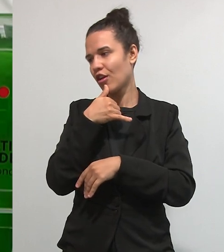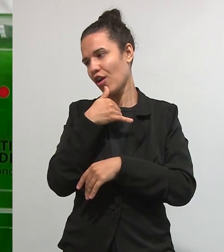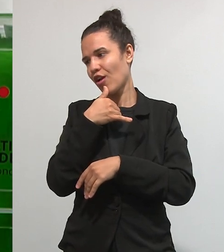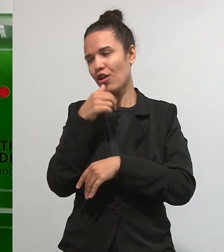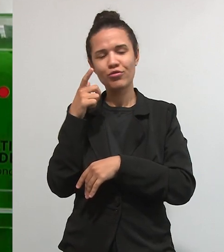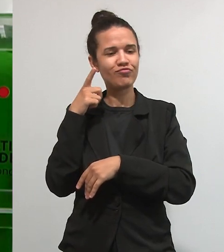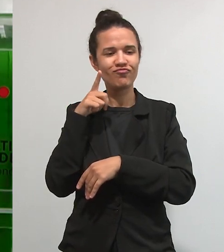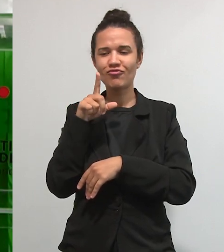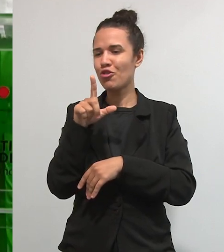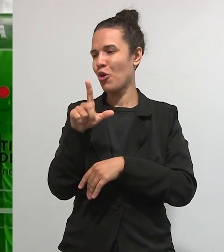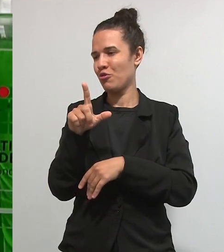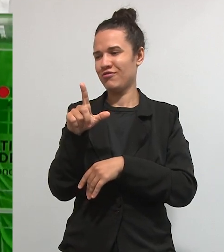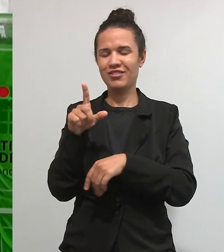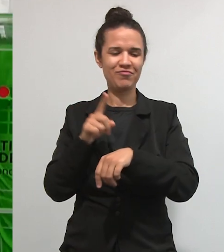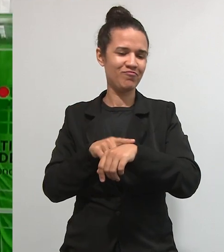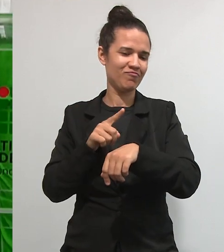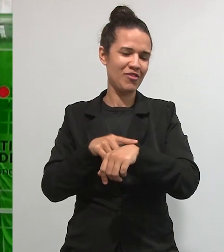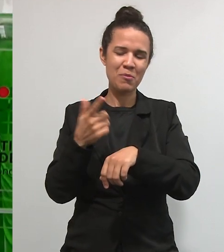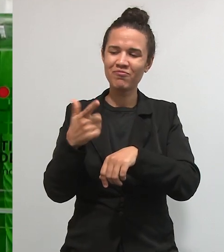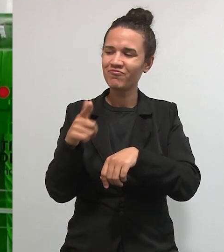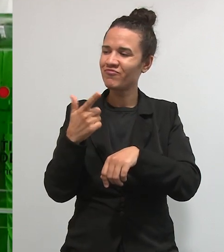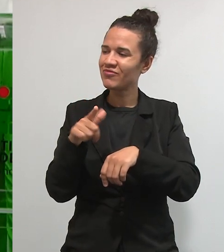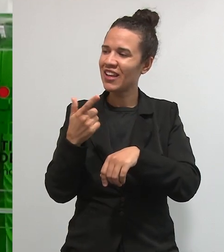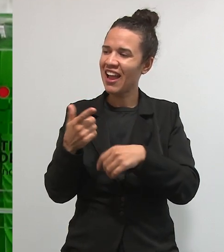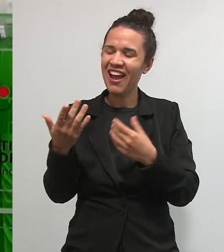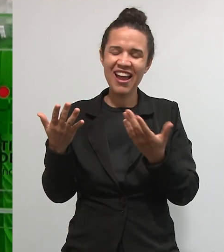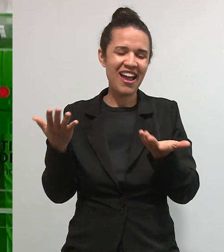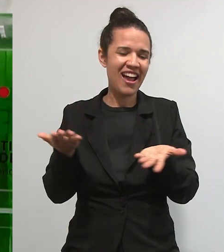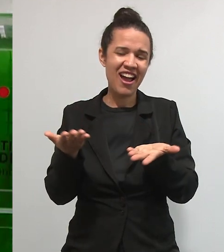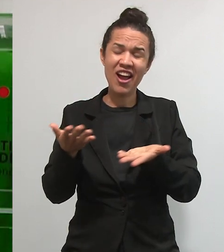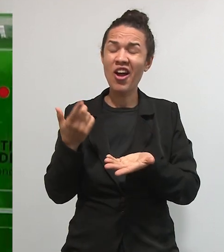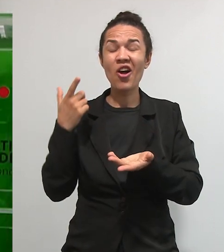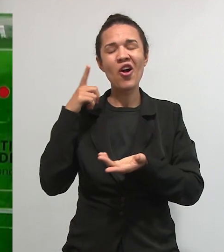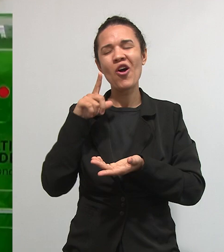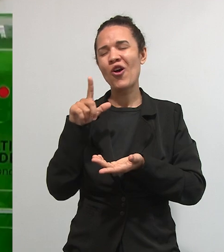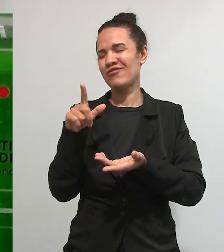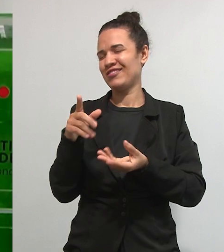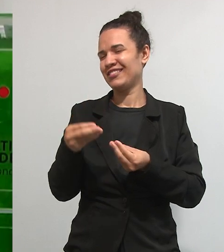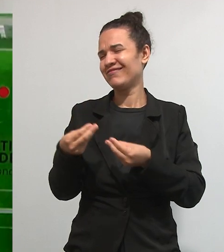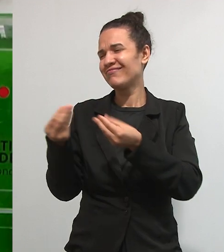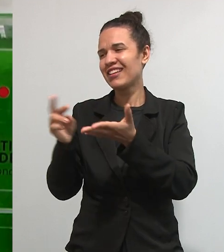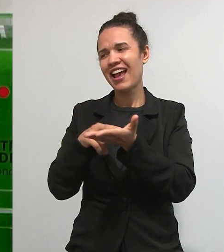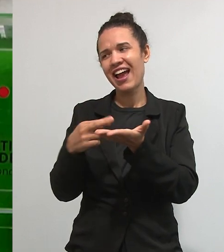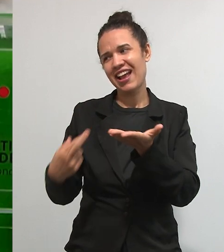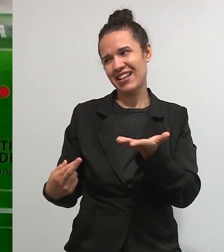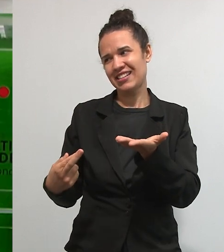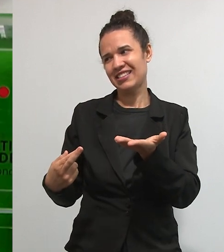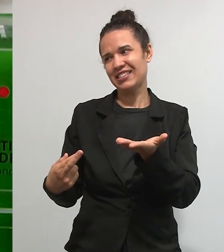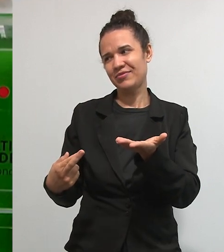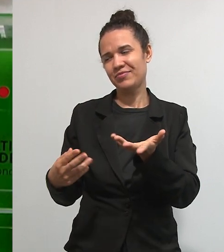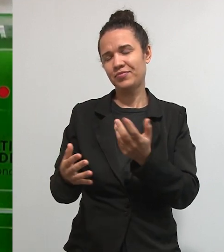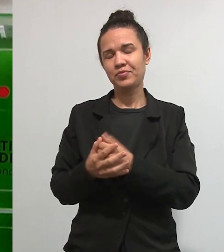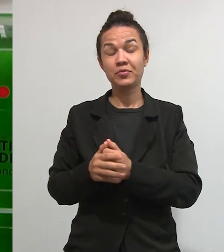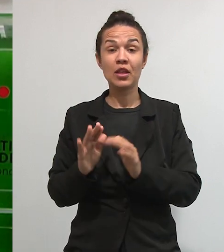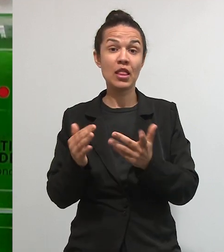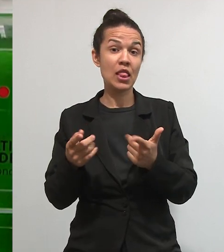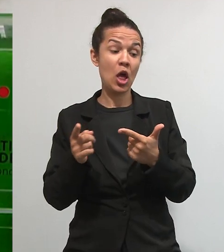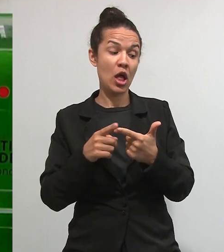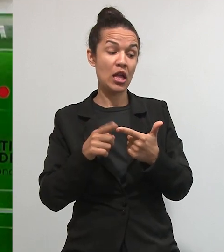infelizmente, não deu tempo, agora que eu consegui entregar. Esse relatório foi